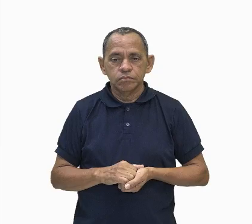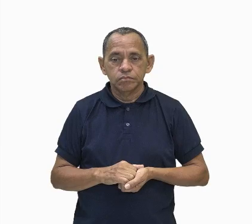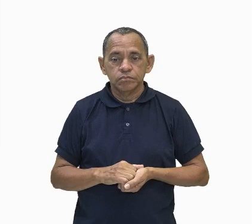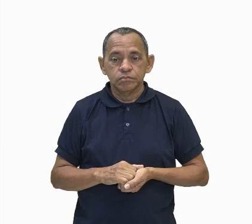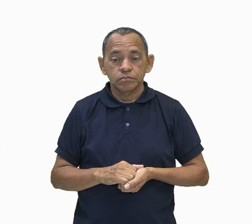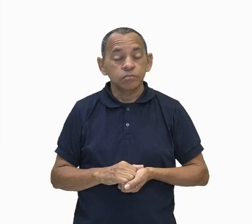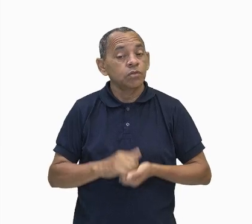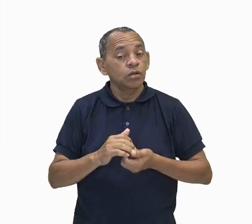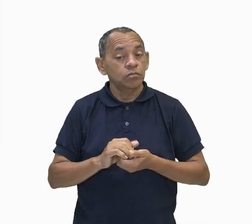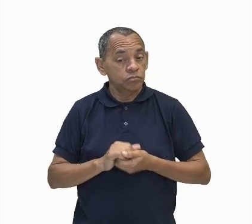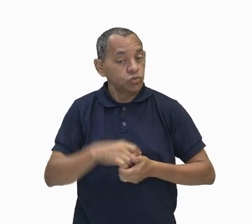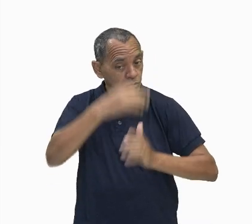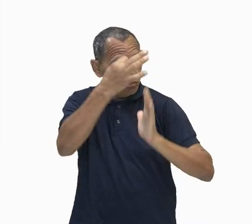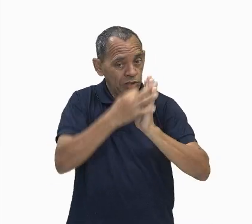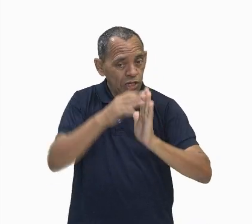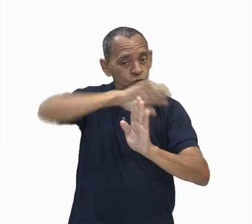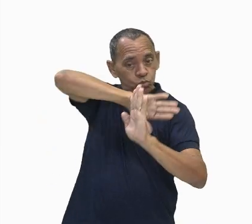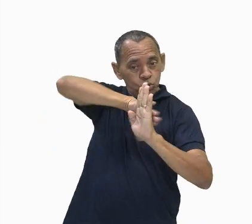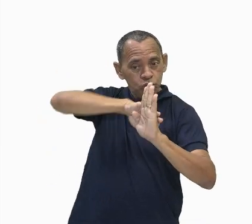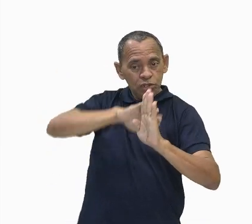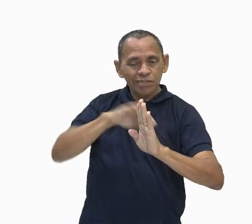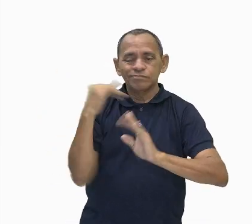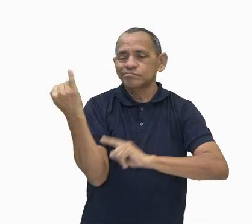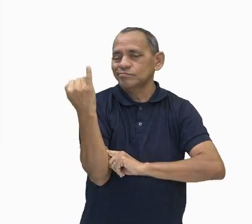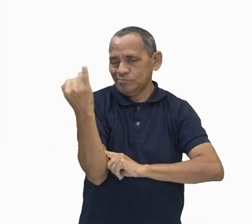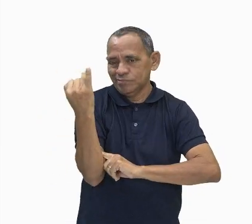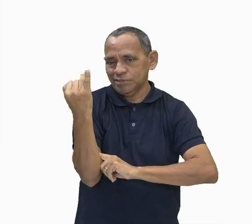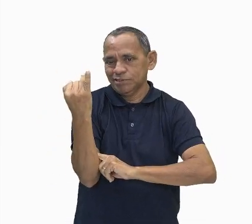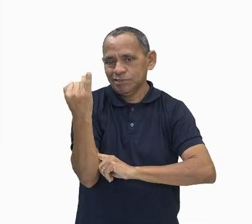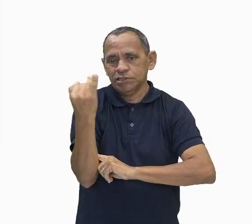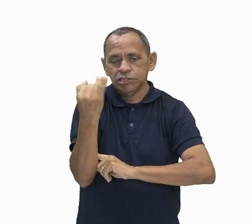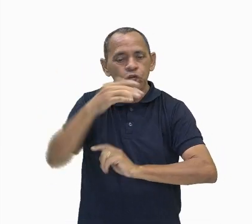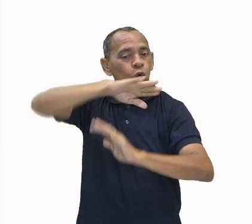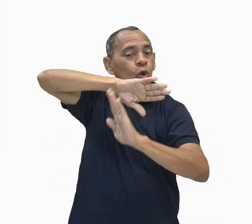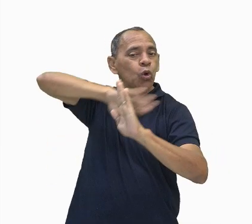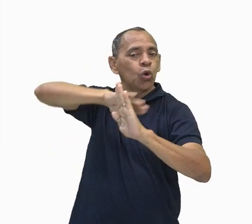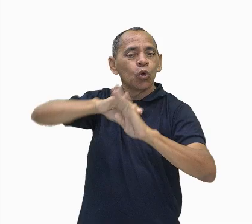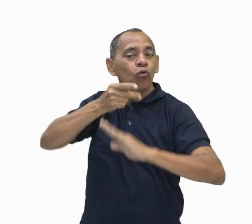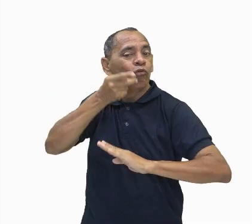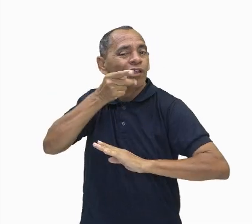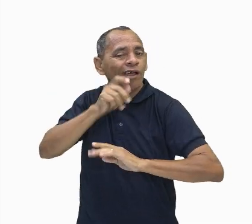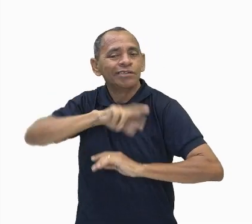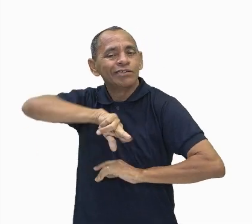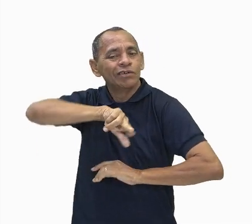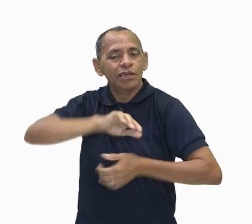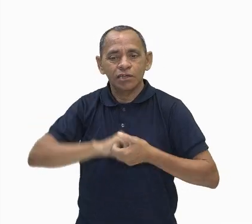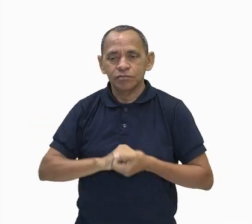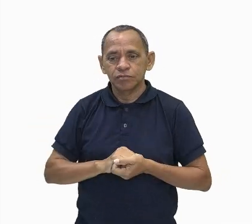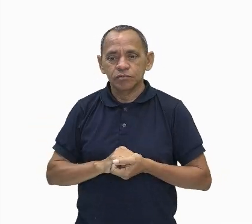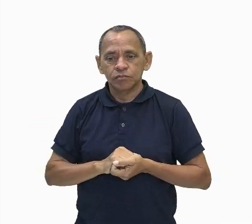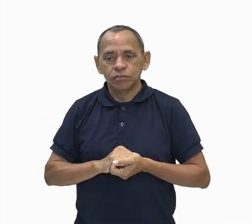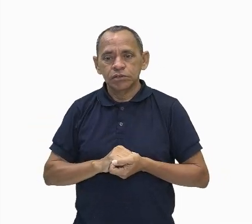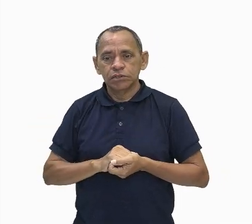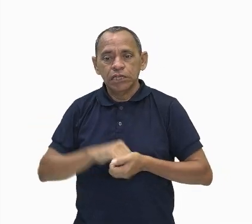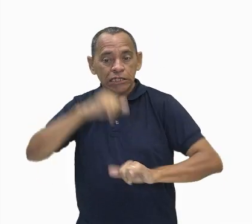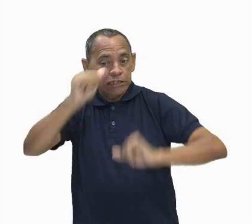O subtexto ele é muito importante, aquilo que não é dito, aquilo que está apenas implícito. Para a gente entender um pouquinho sobre essas informações